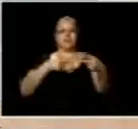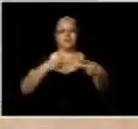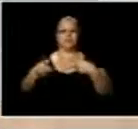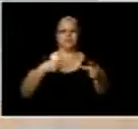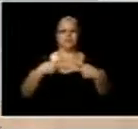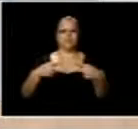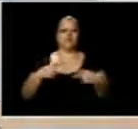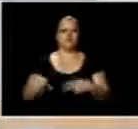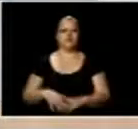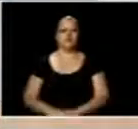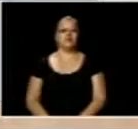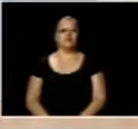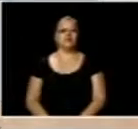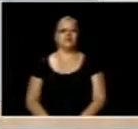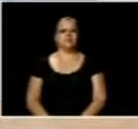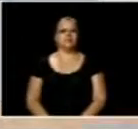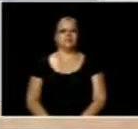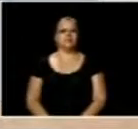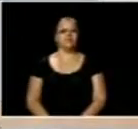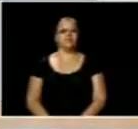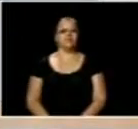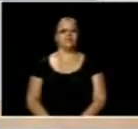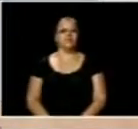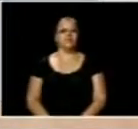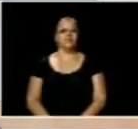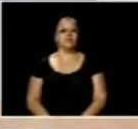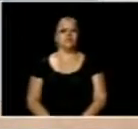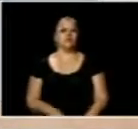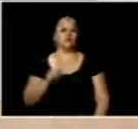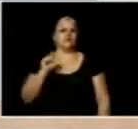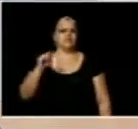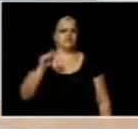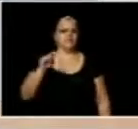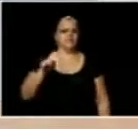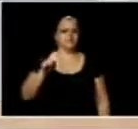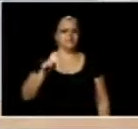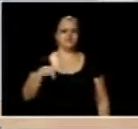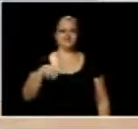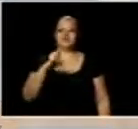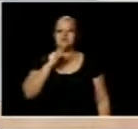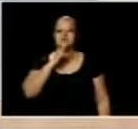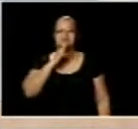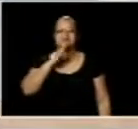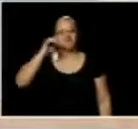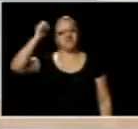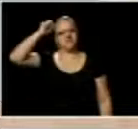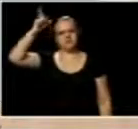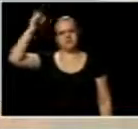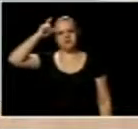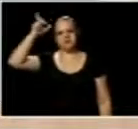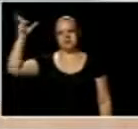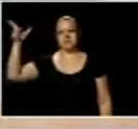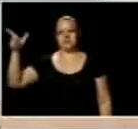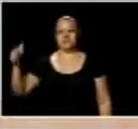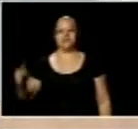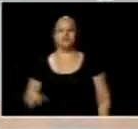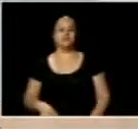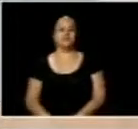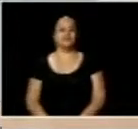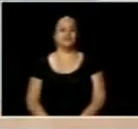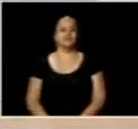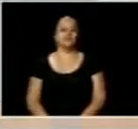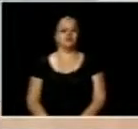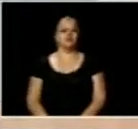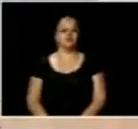tem perfil nenhum, então o prefeito coloca assim, de forma assim, muito irresponsável, por uma questão que valoriza, que gera emprego, que gera inclusive,